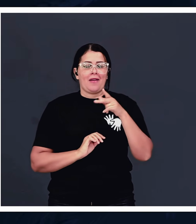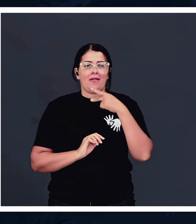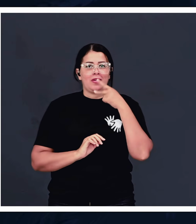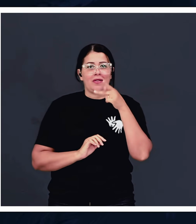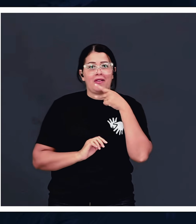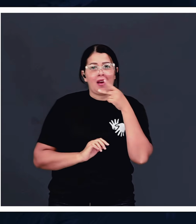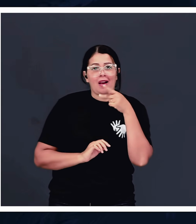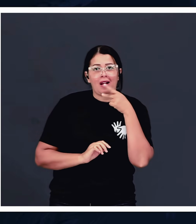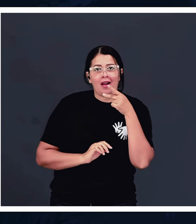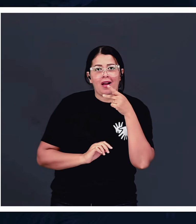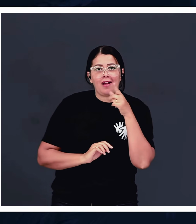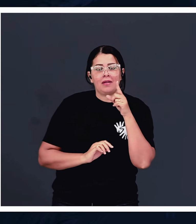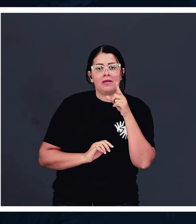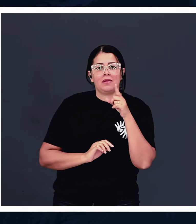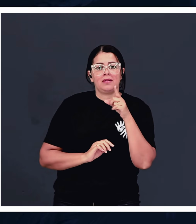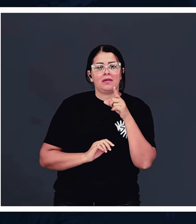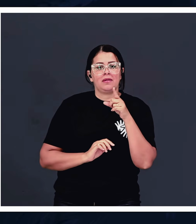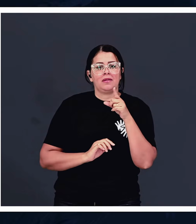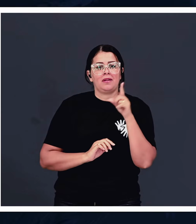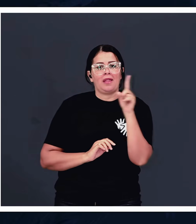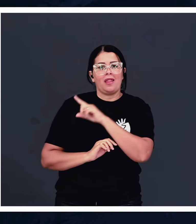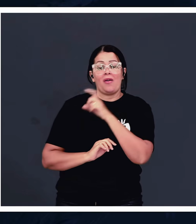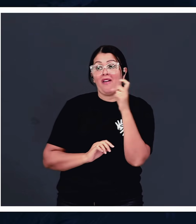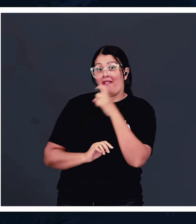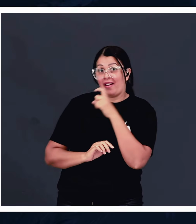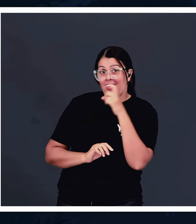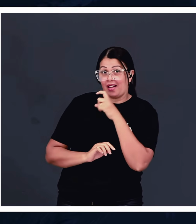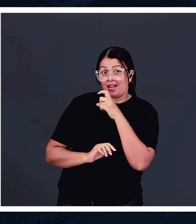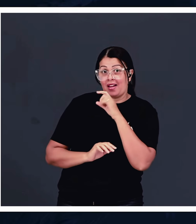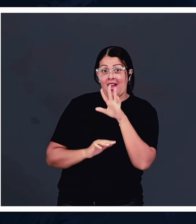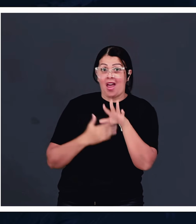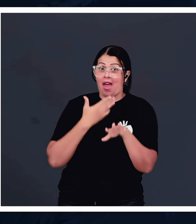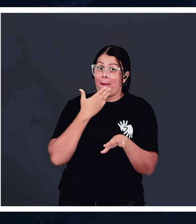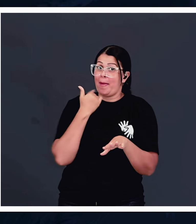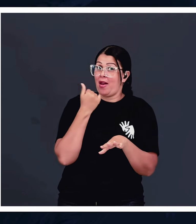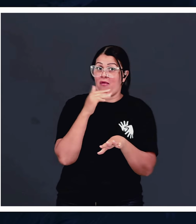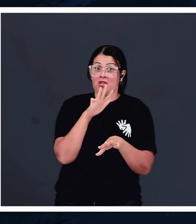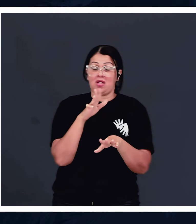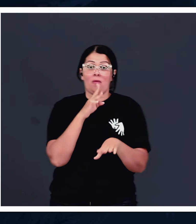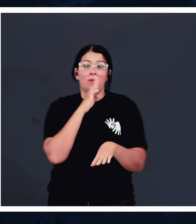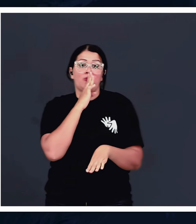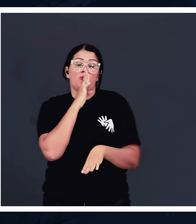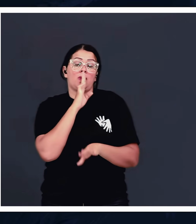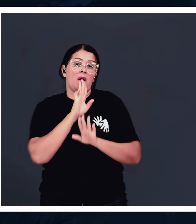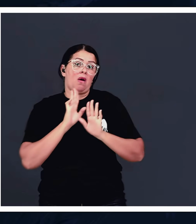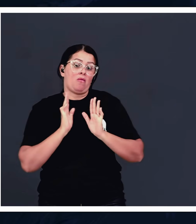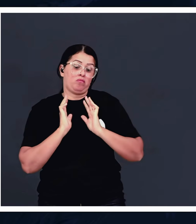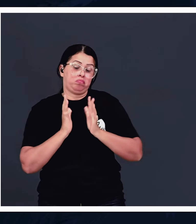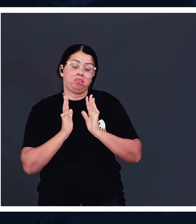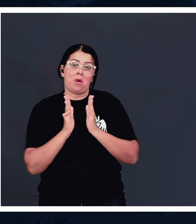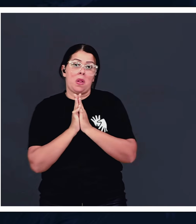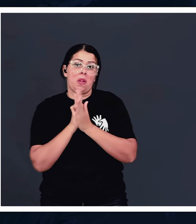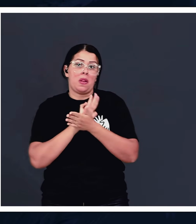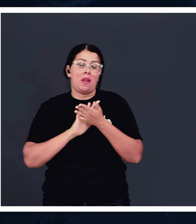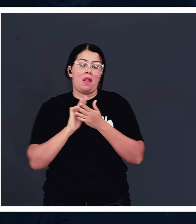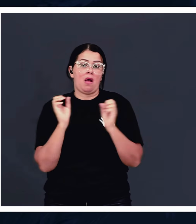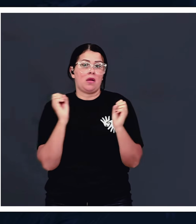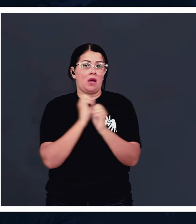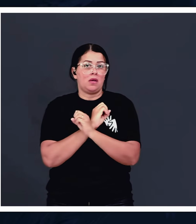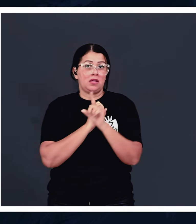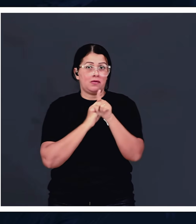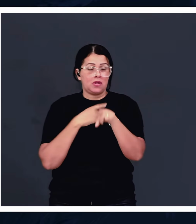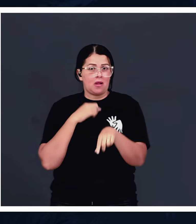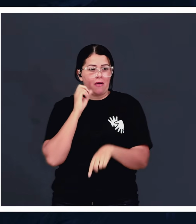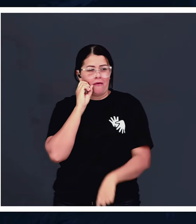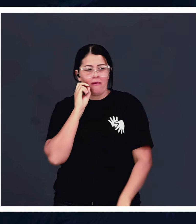não é verdade, é melhor você não falar. E se você está sentindo algo, se você está vivendo, você está vendo algo